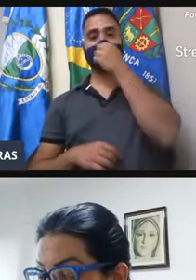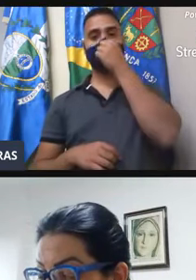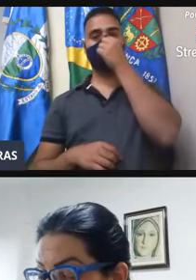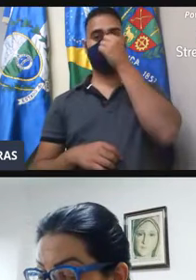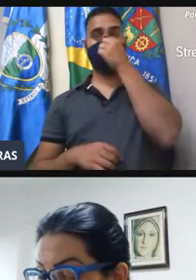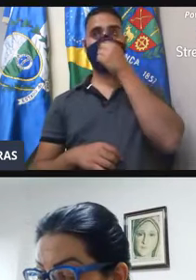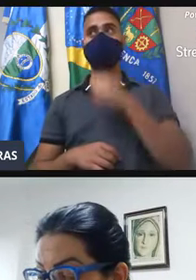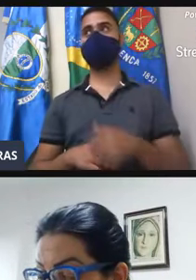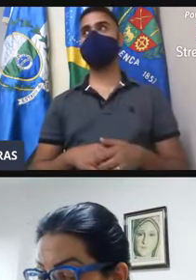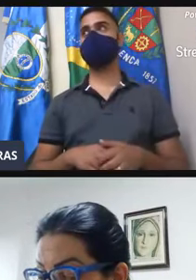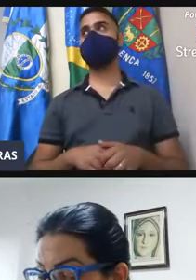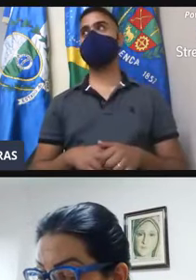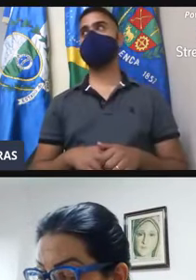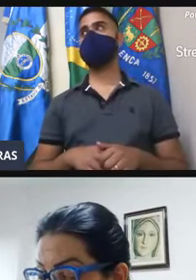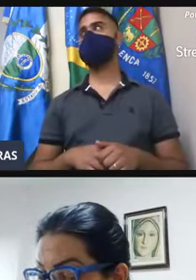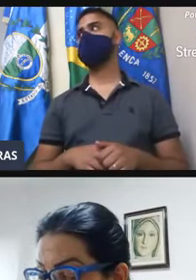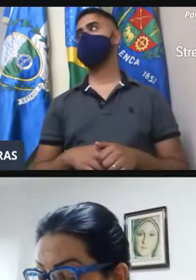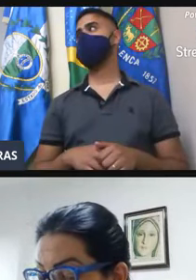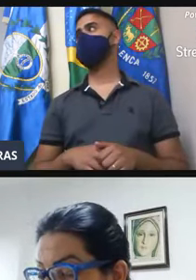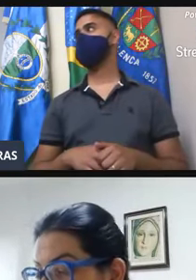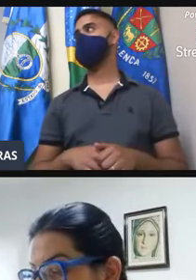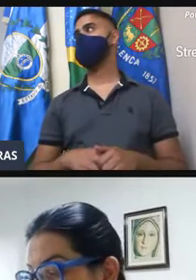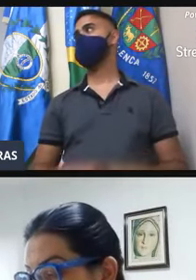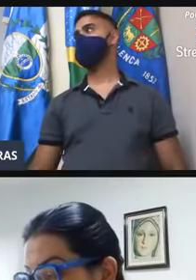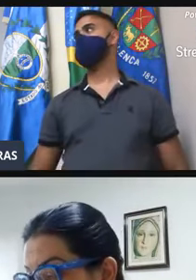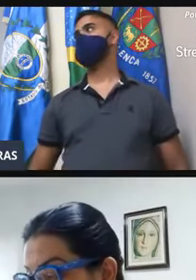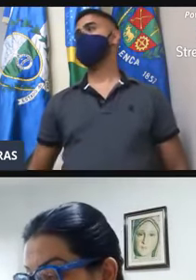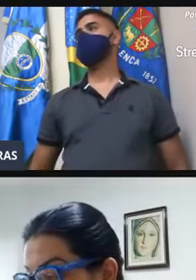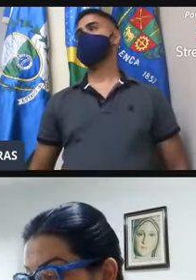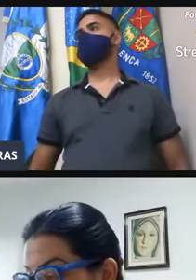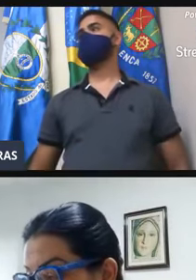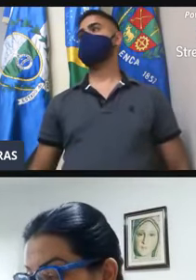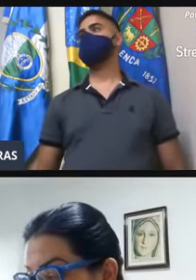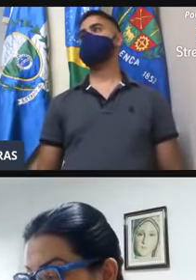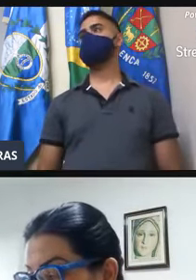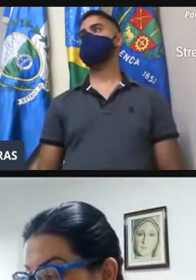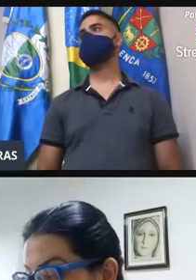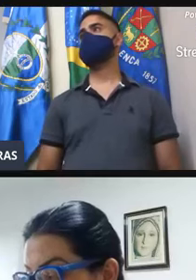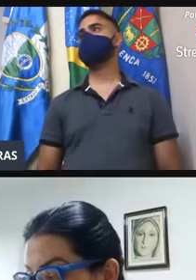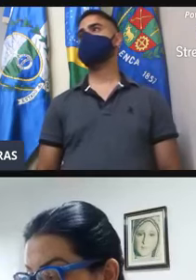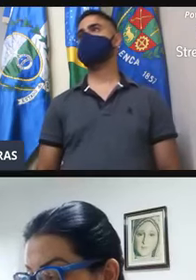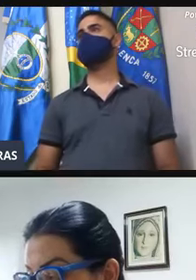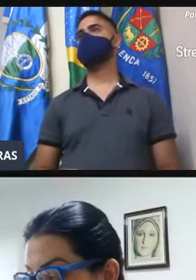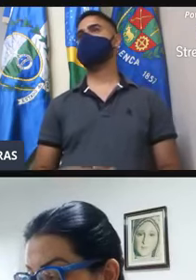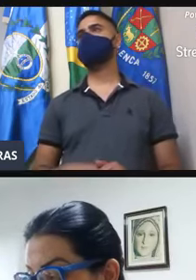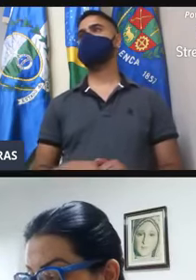acho que sai no telão ali e atrapalha lá o... Eu senti lá na minha casa como é que é o negócio. Obrigado.